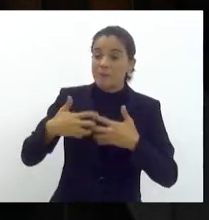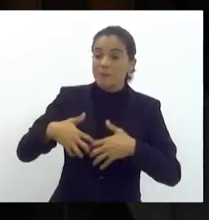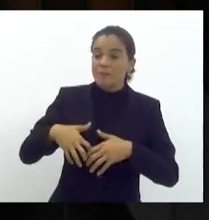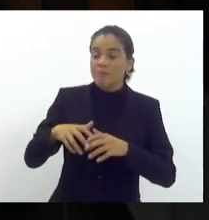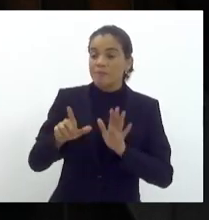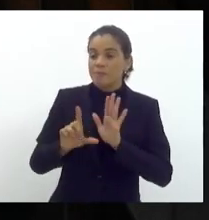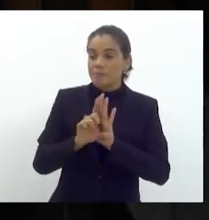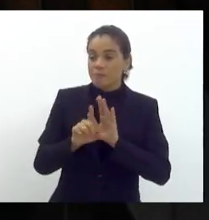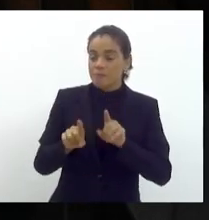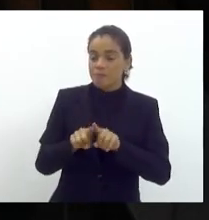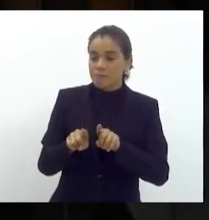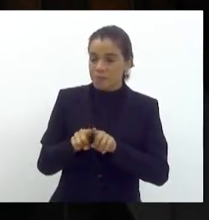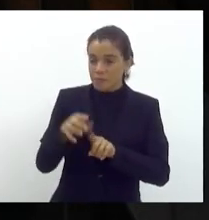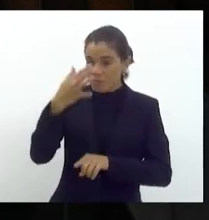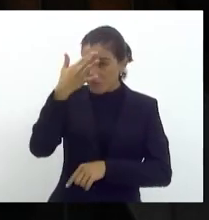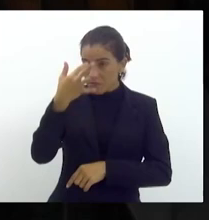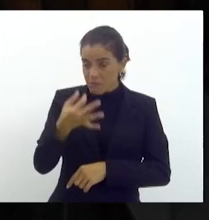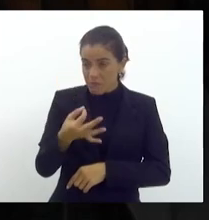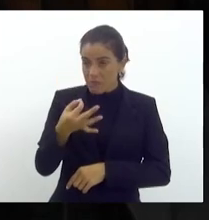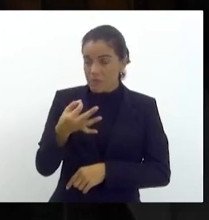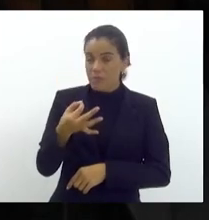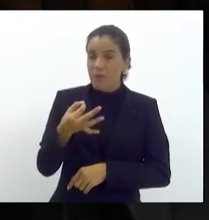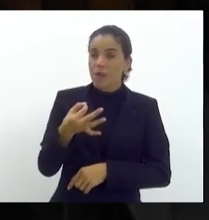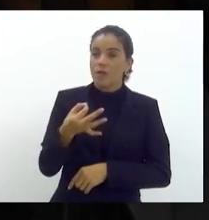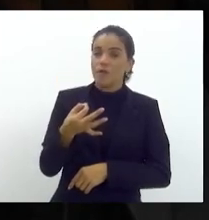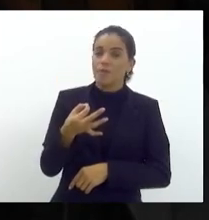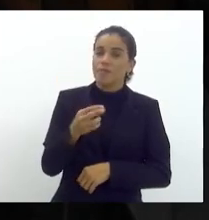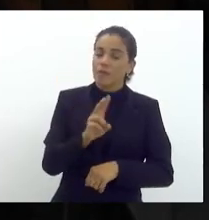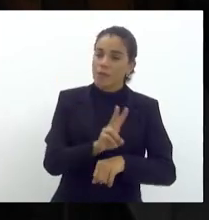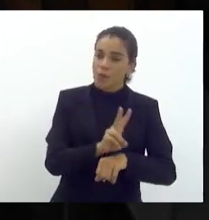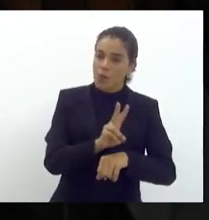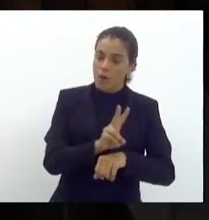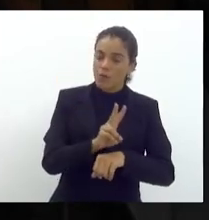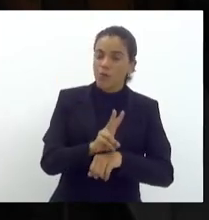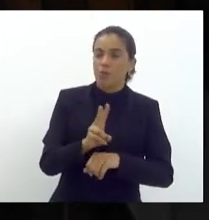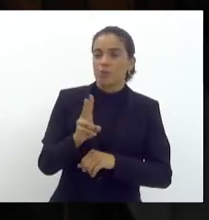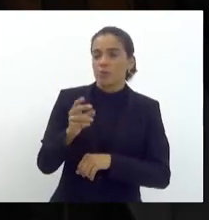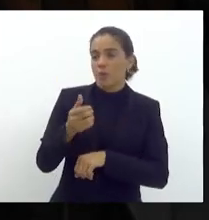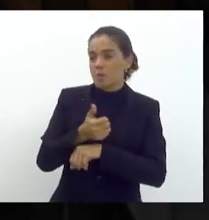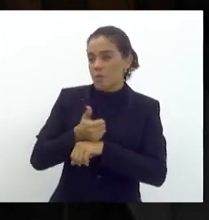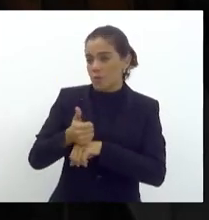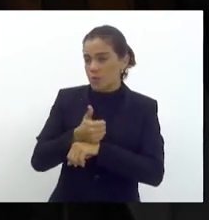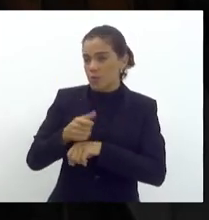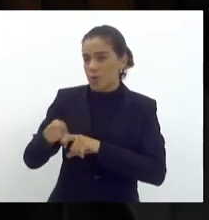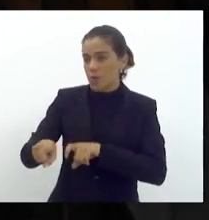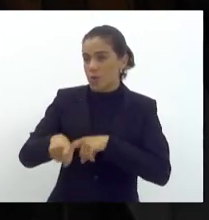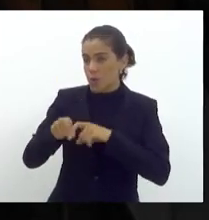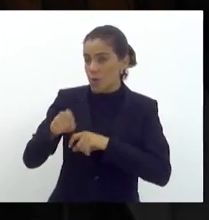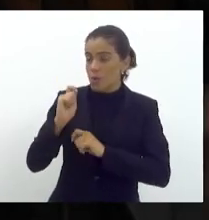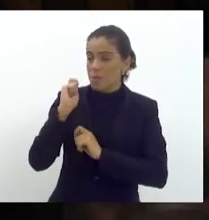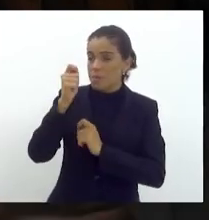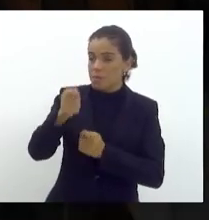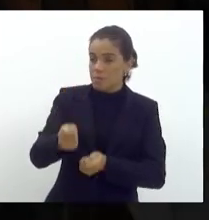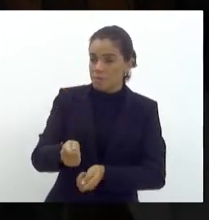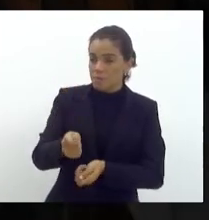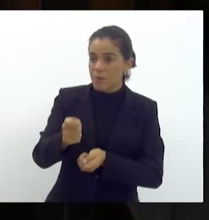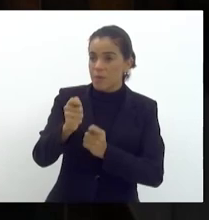serão também compreendidos enquanto o produtor rural os pescadores